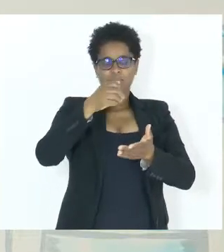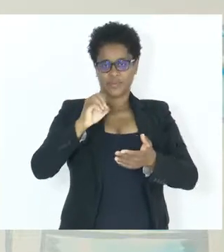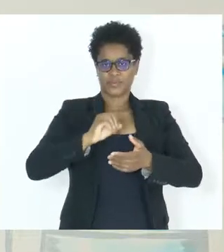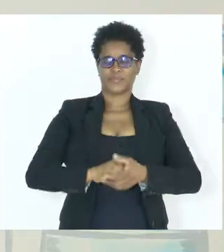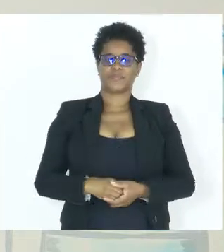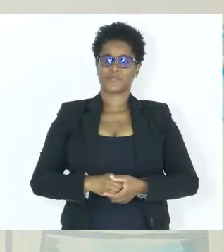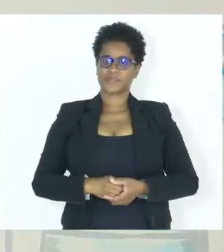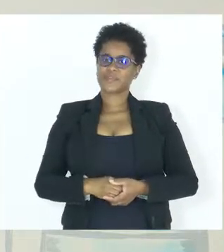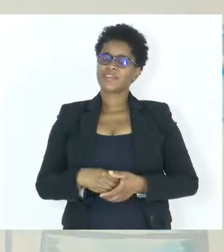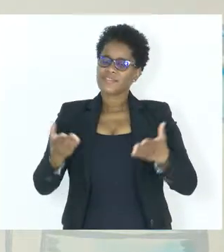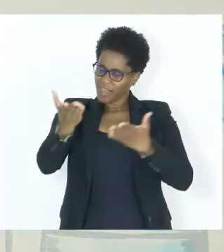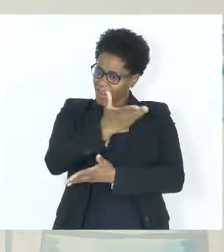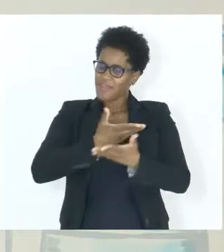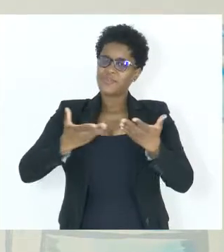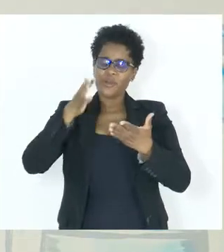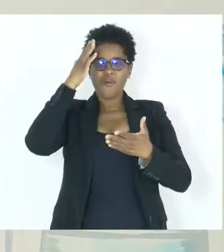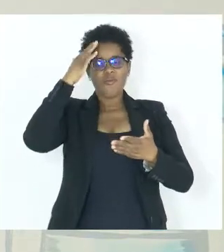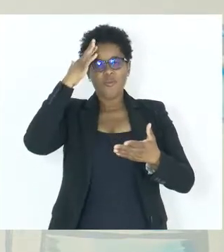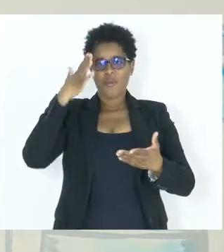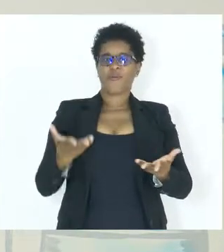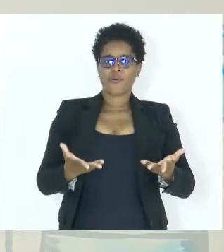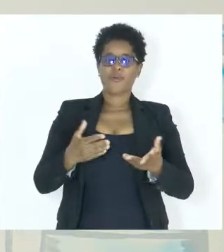50º, que se relaciona ao número